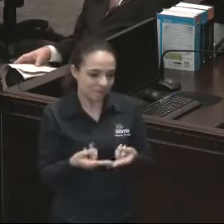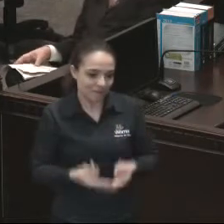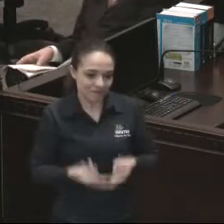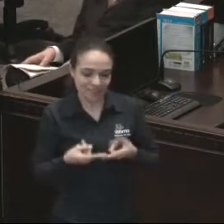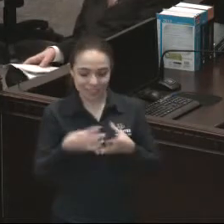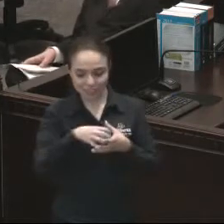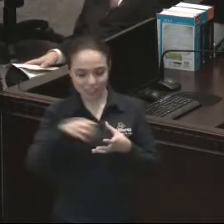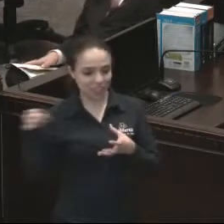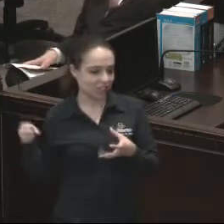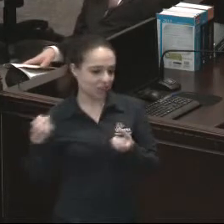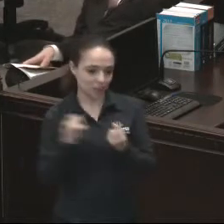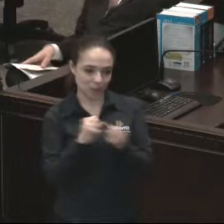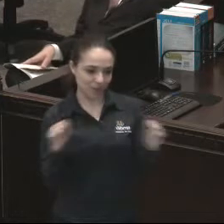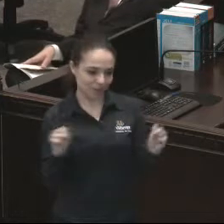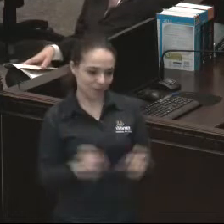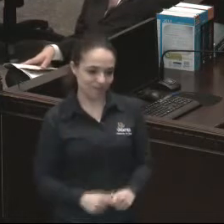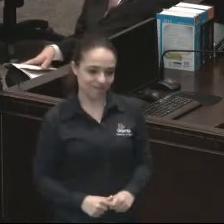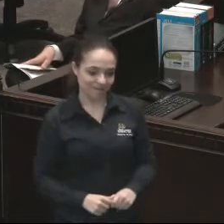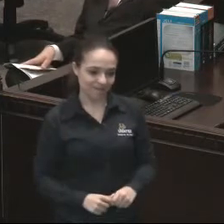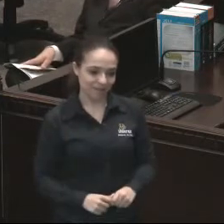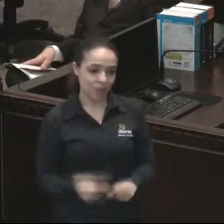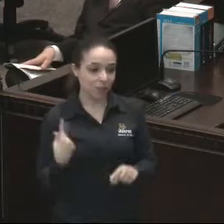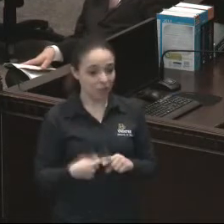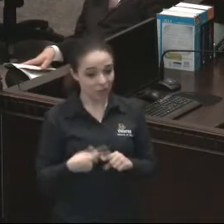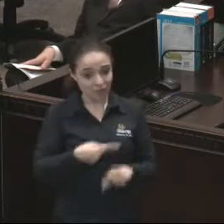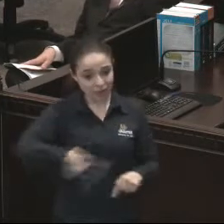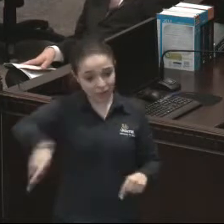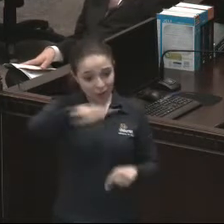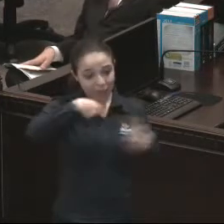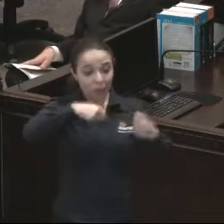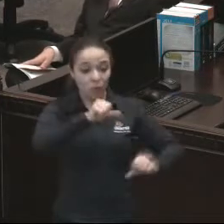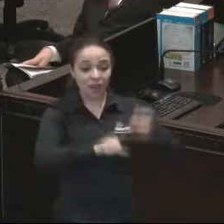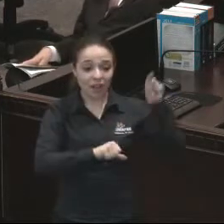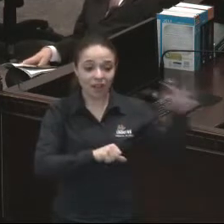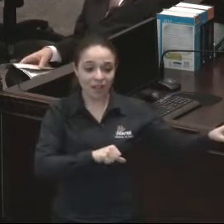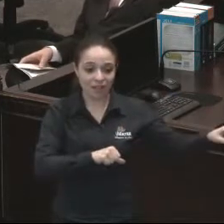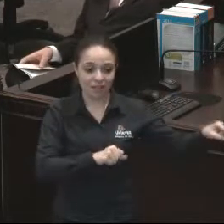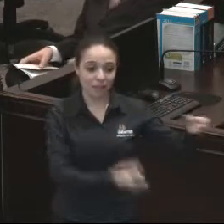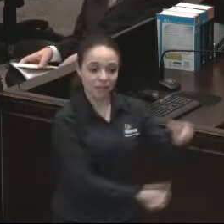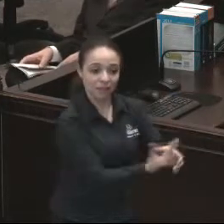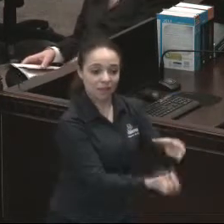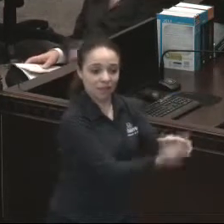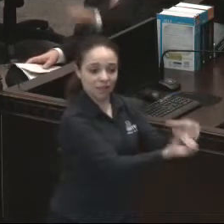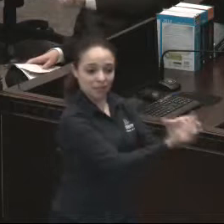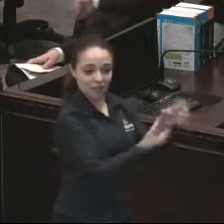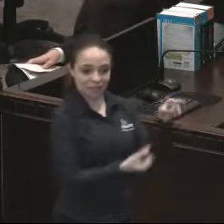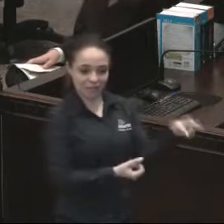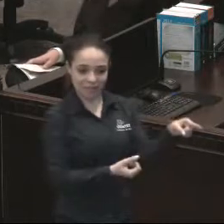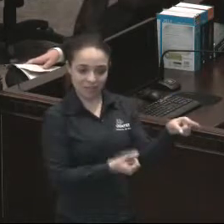realmente não é retirado. Né? O que a gente tem que realmente é mudar. Né? Digamos assim, parar